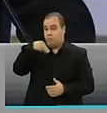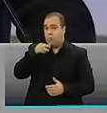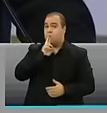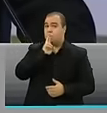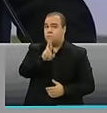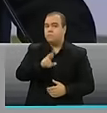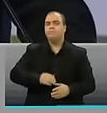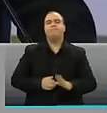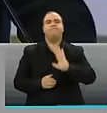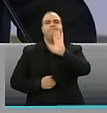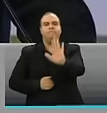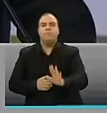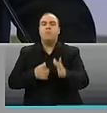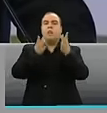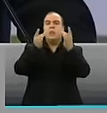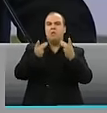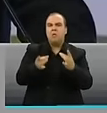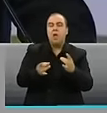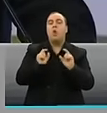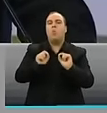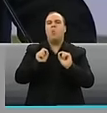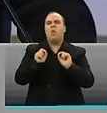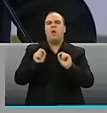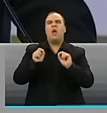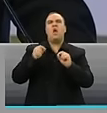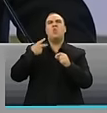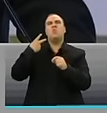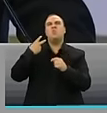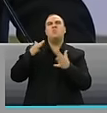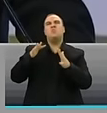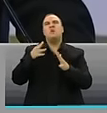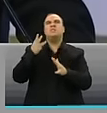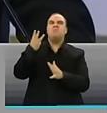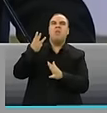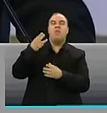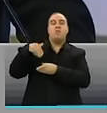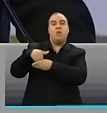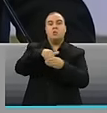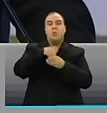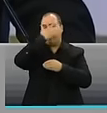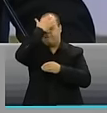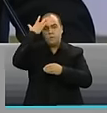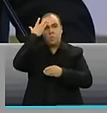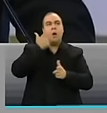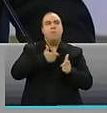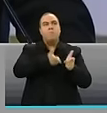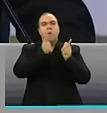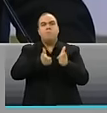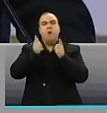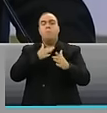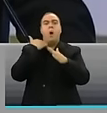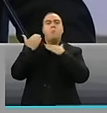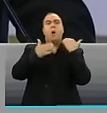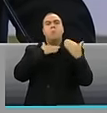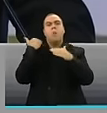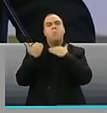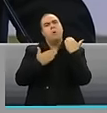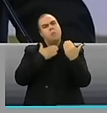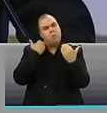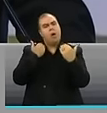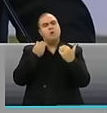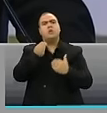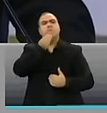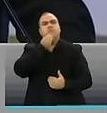é que muita gente, de umas duas ou três eleições para cá, tem sido mortas candidatos que poderiam ser eleitos